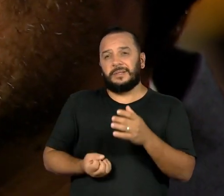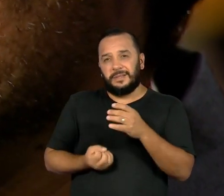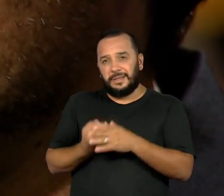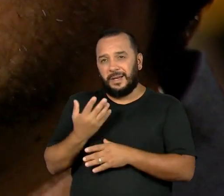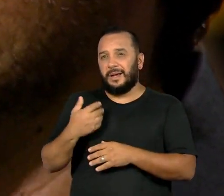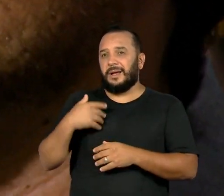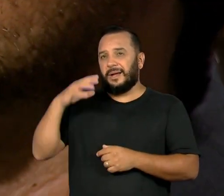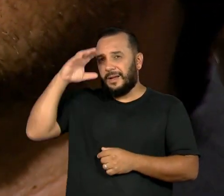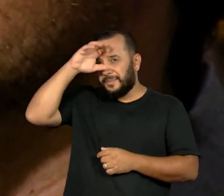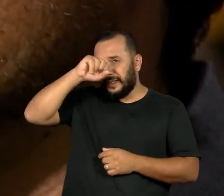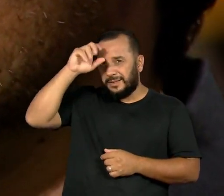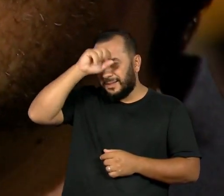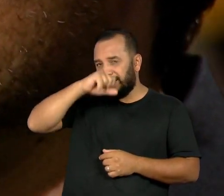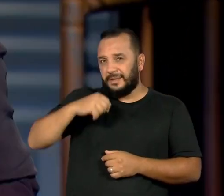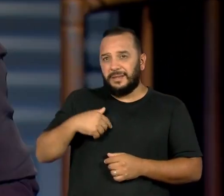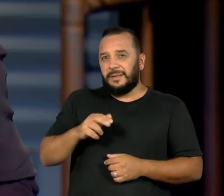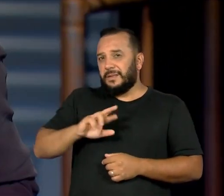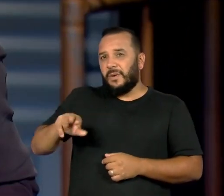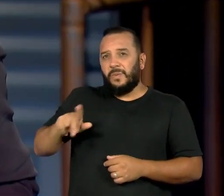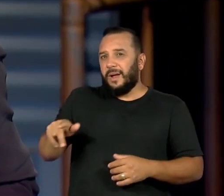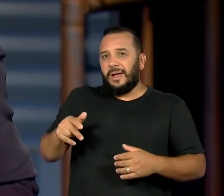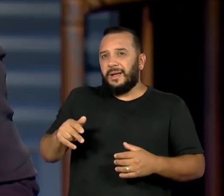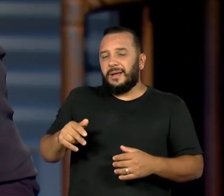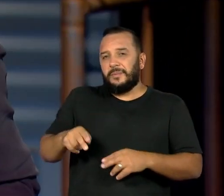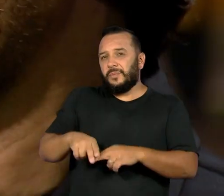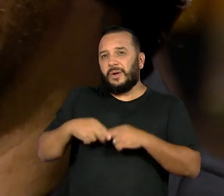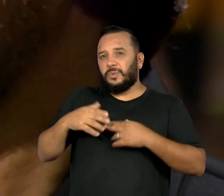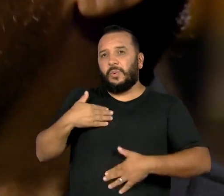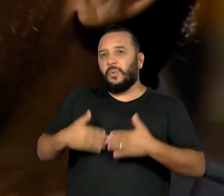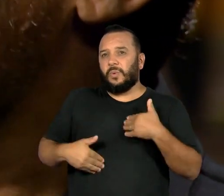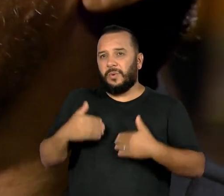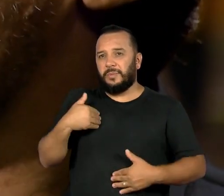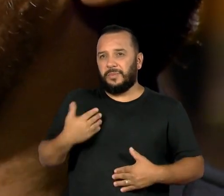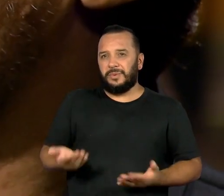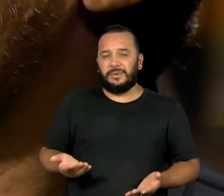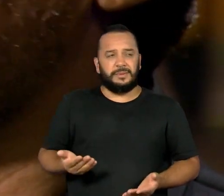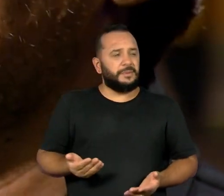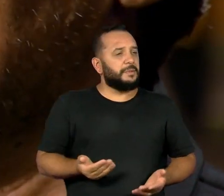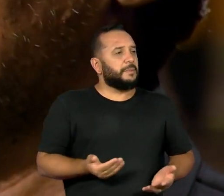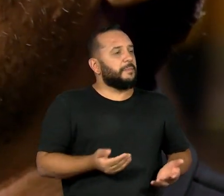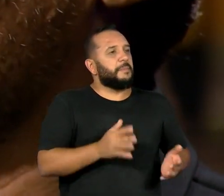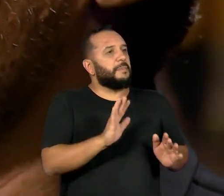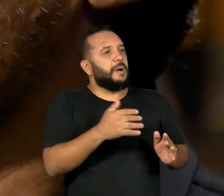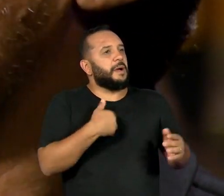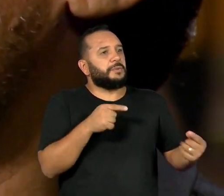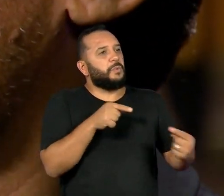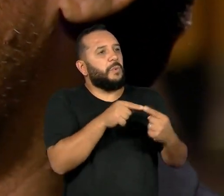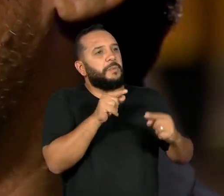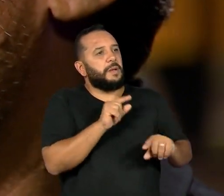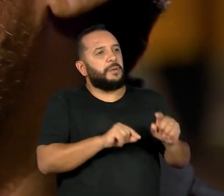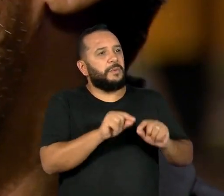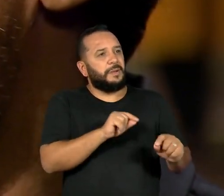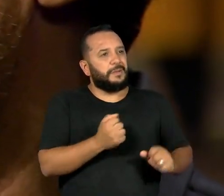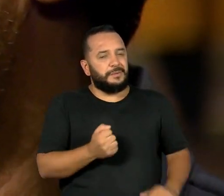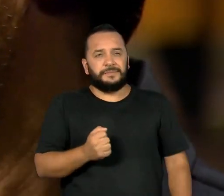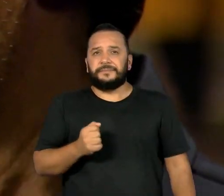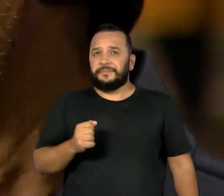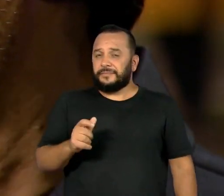casca. Tem a ver com o quê? Acho que tem a ver com, primeiro,